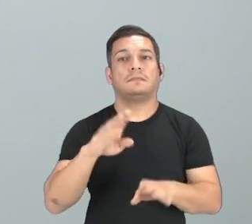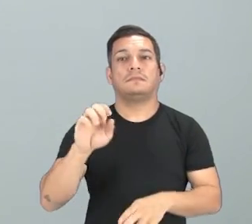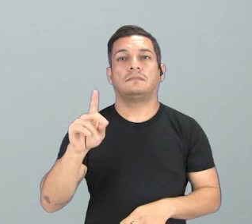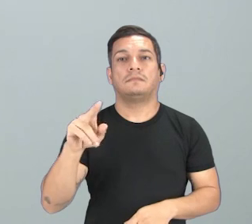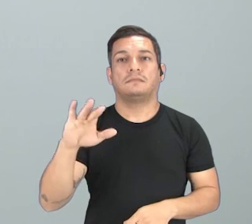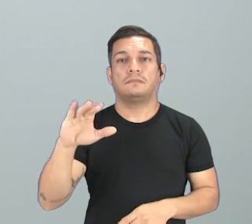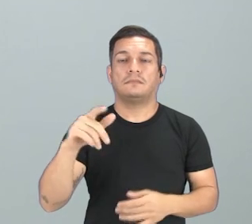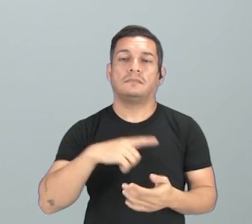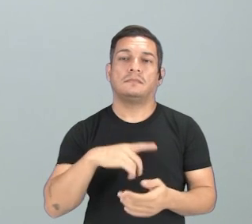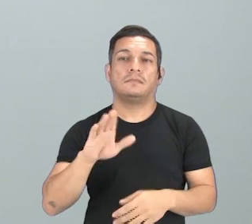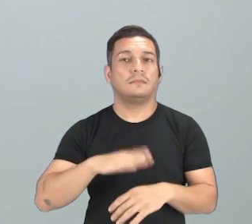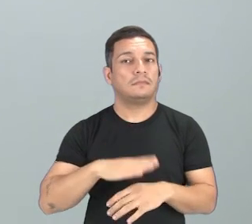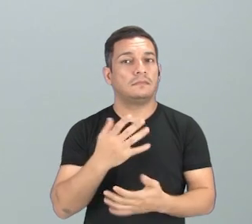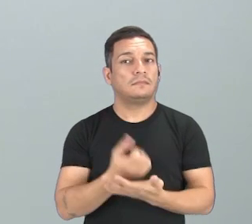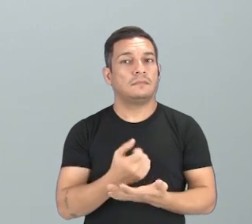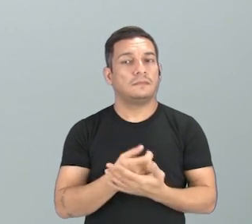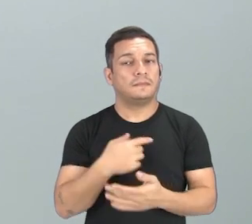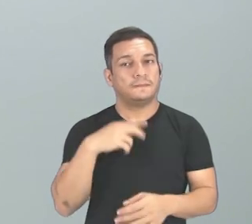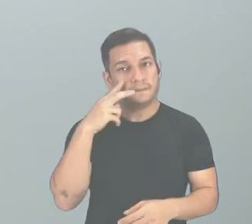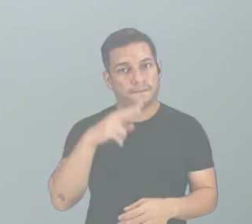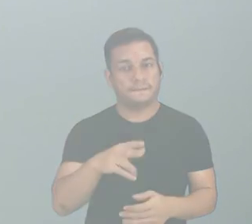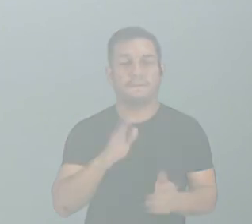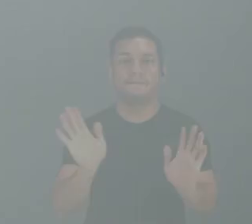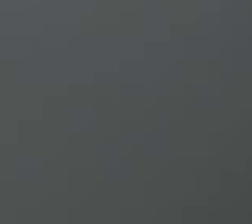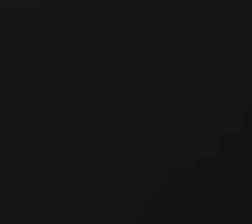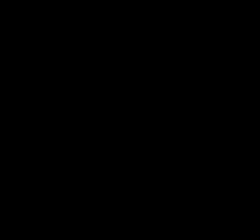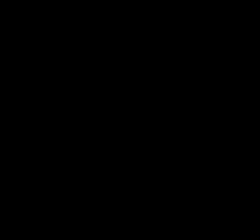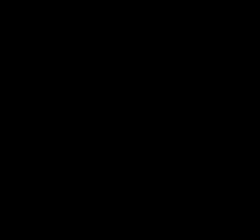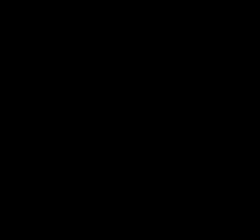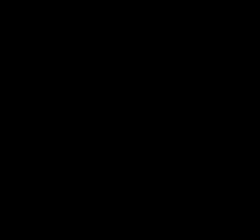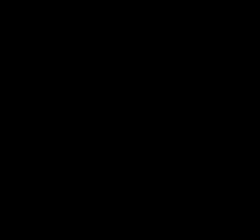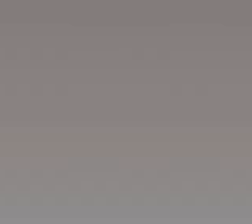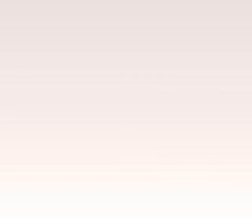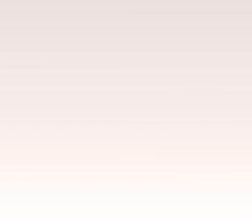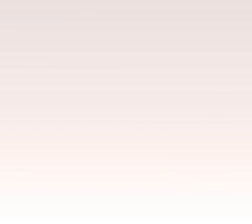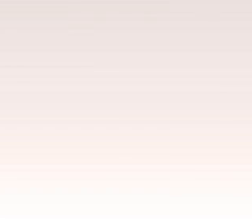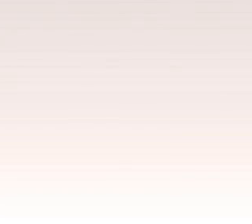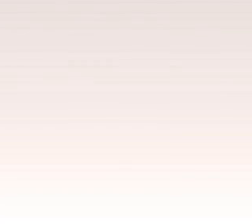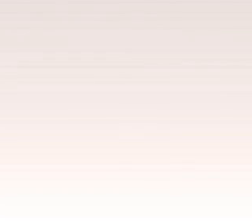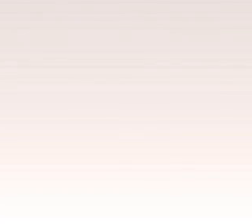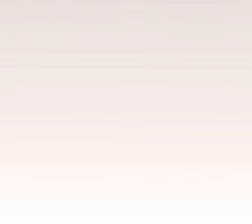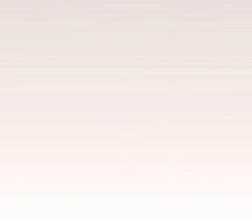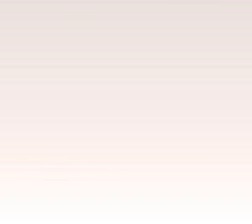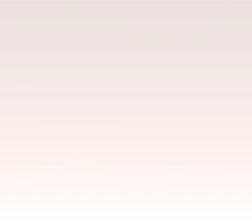Eduque e ter esse conteúdo também. Até mais.